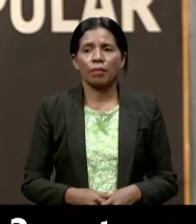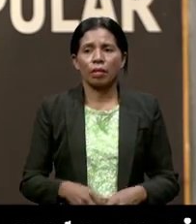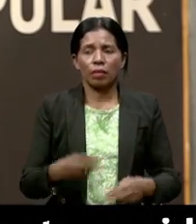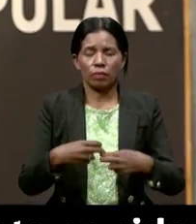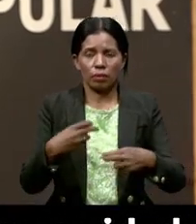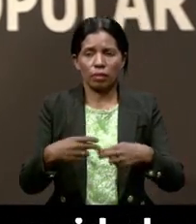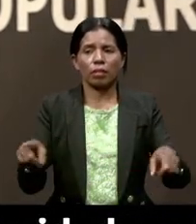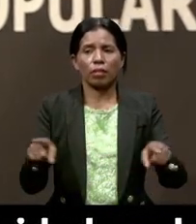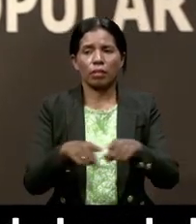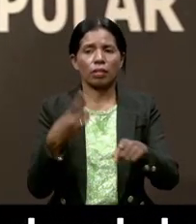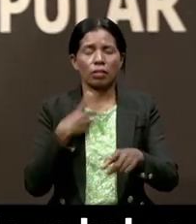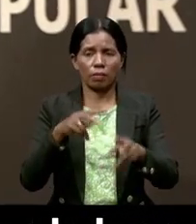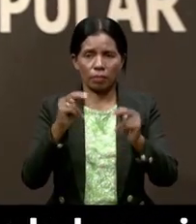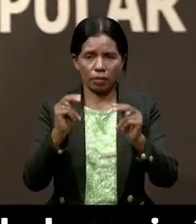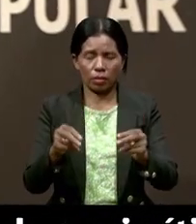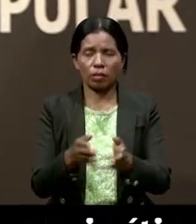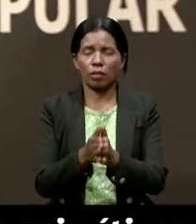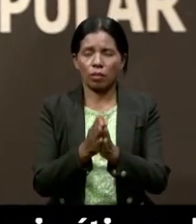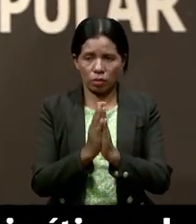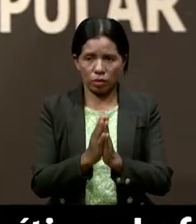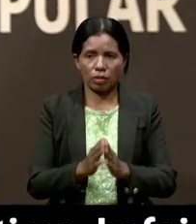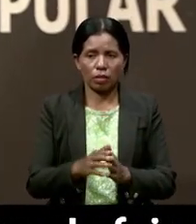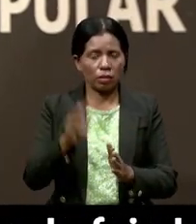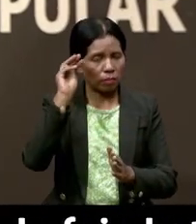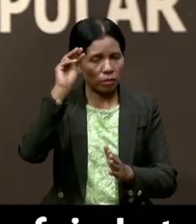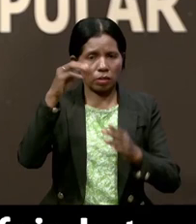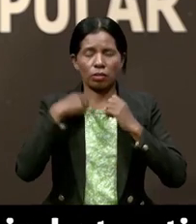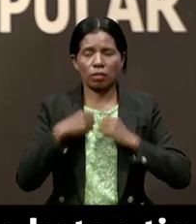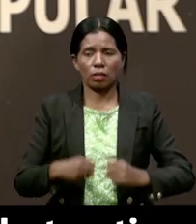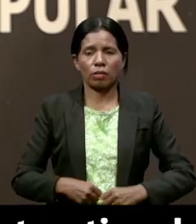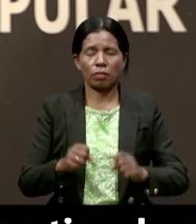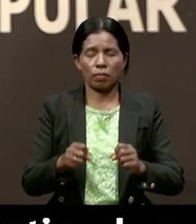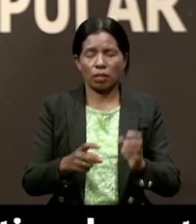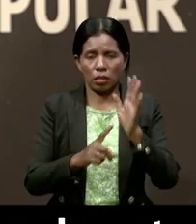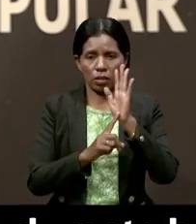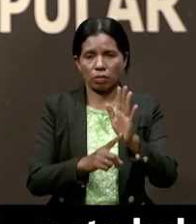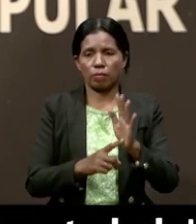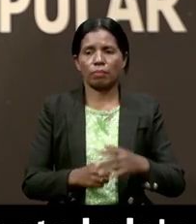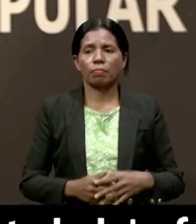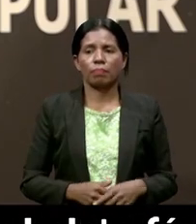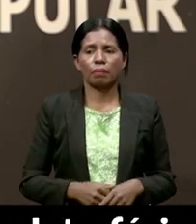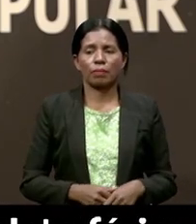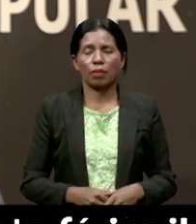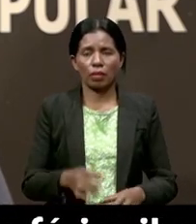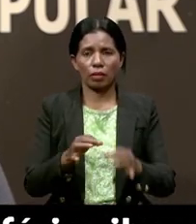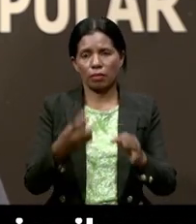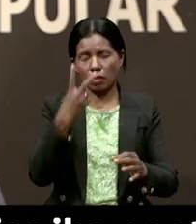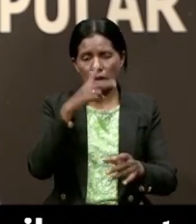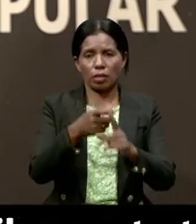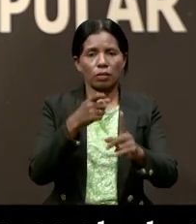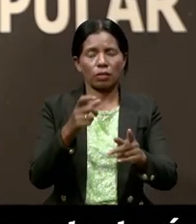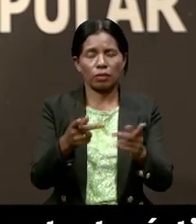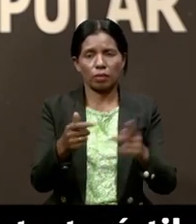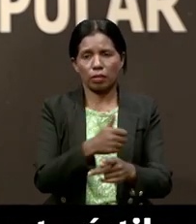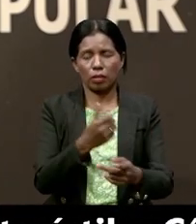hanes nema que te precisa tem que husu Ministério da Saúde para bela melhorar. Se harei o aspecto com a